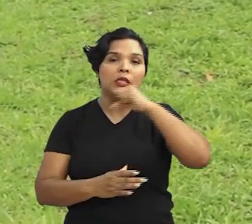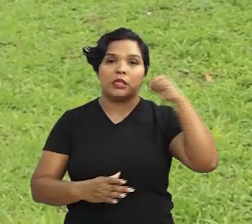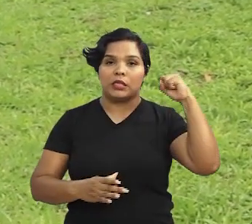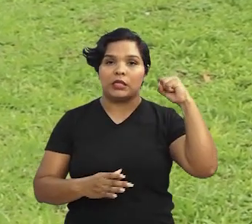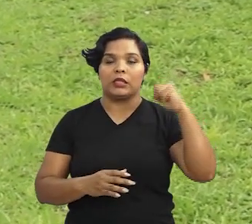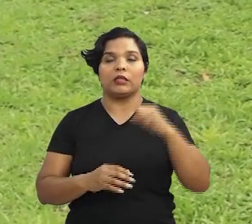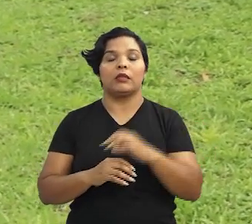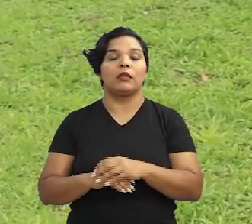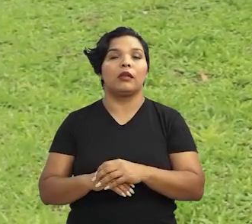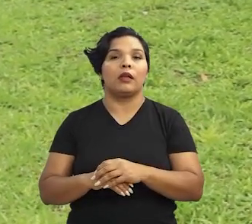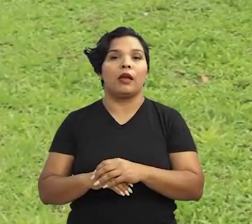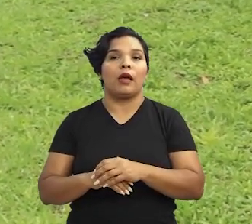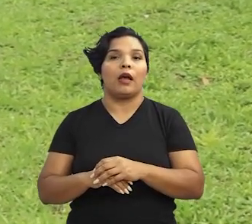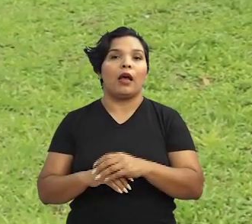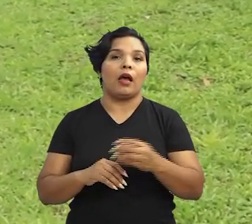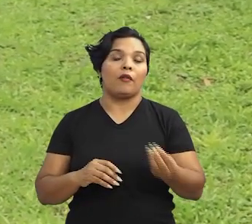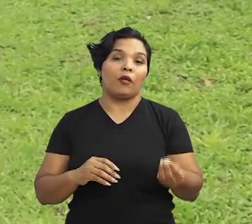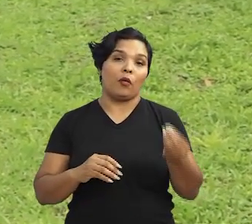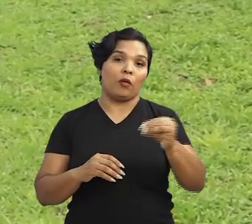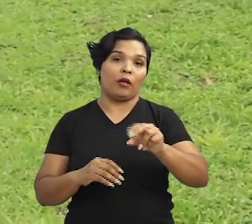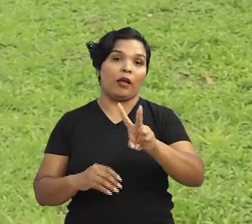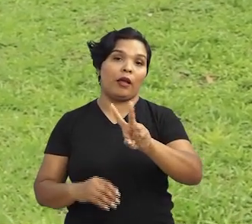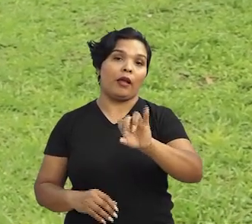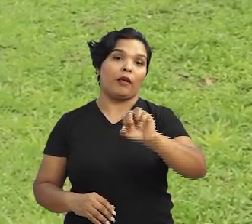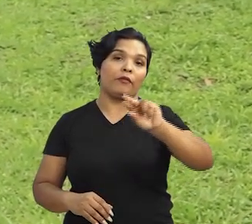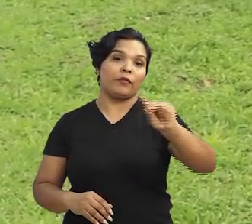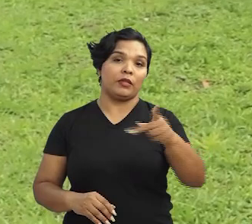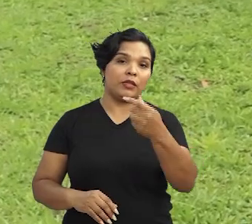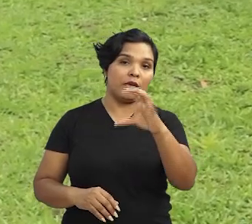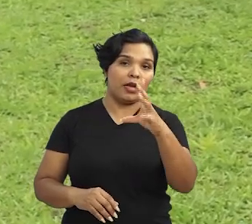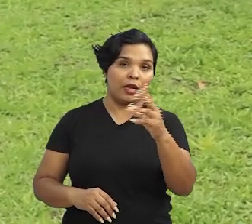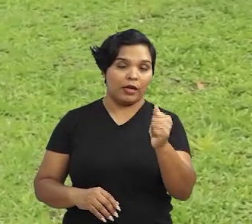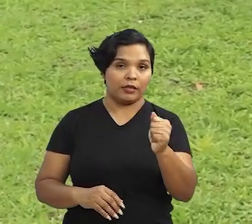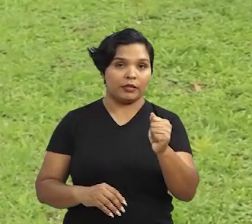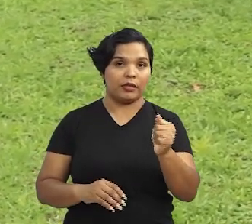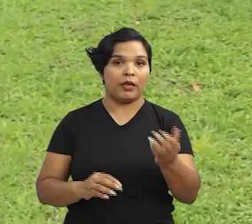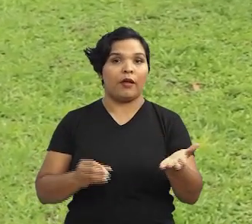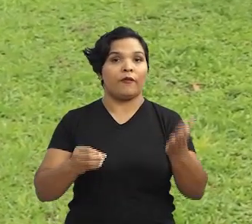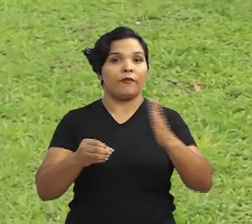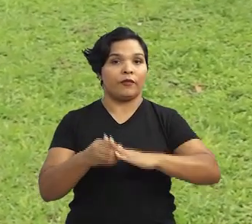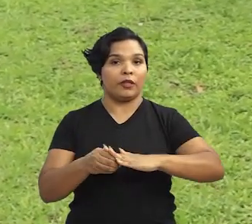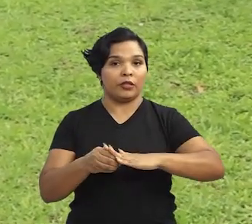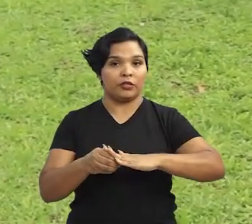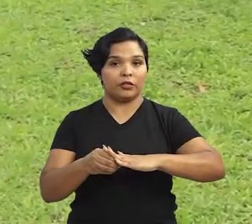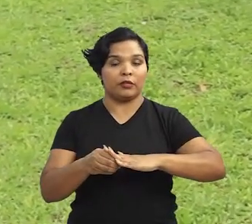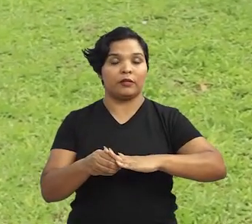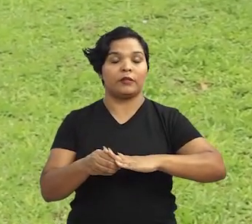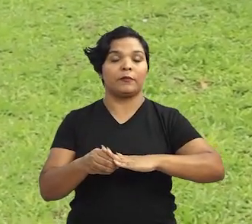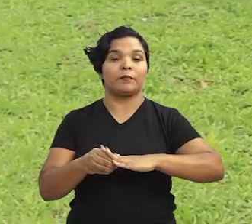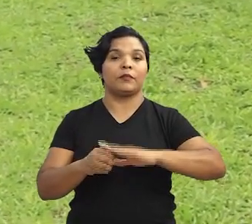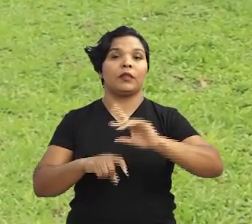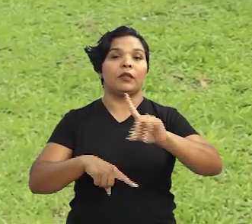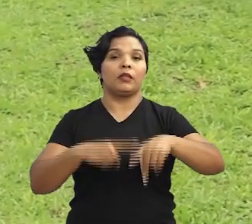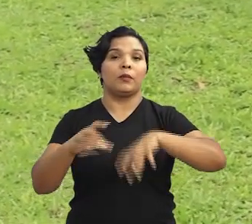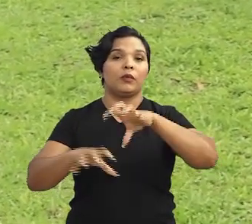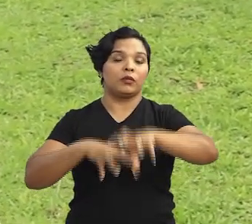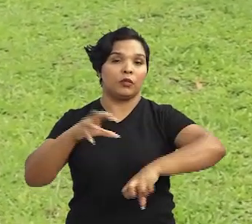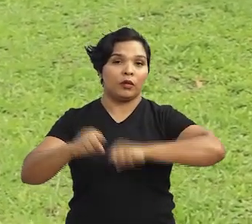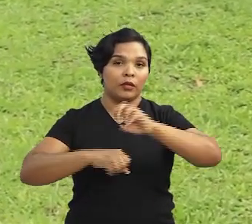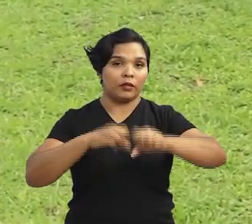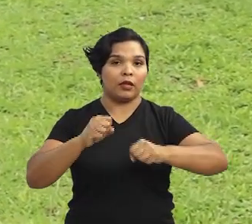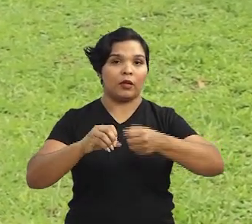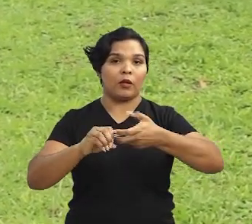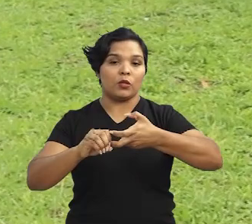cana, vai colocar uma determinada dose de vinhaça aqui dentro, fecha com essa parte branca e aí